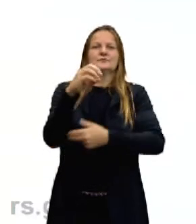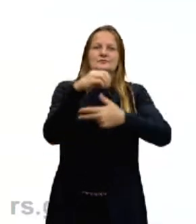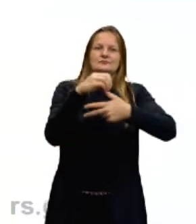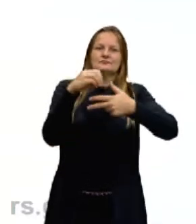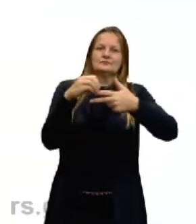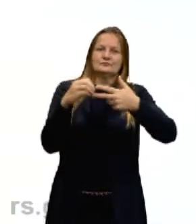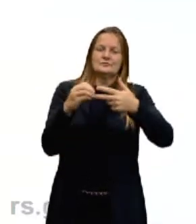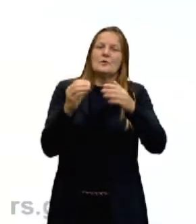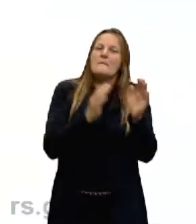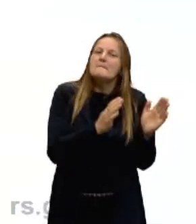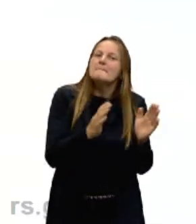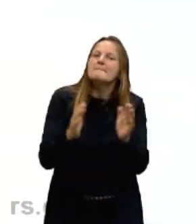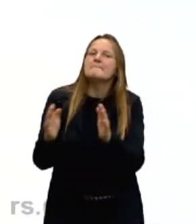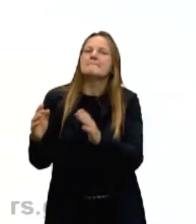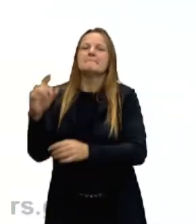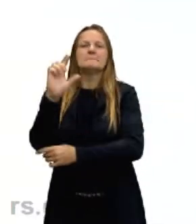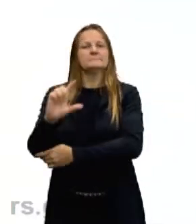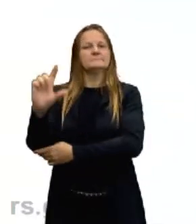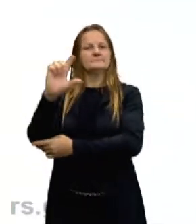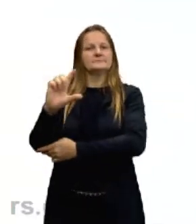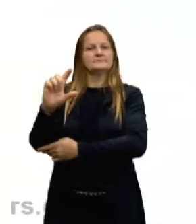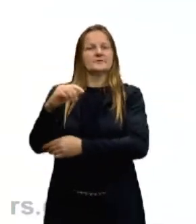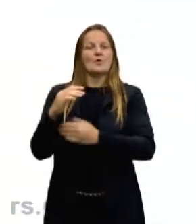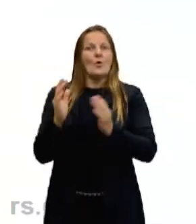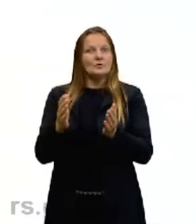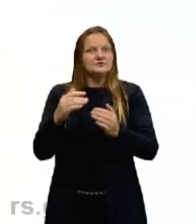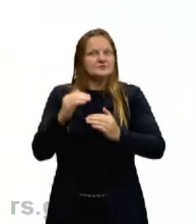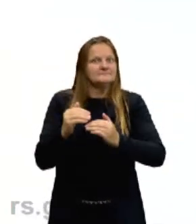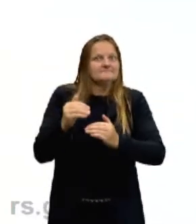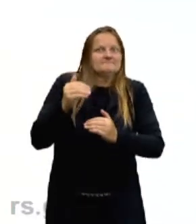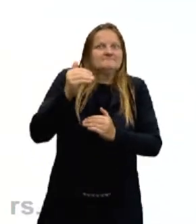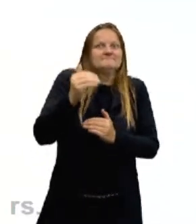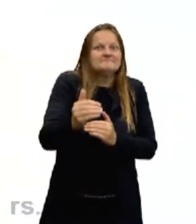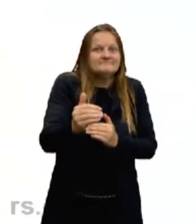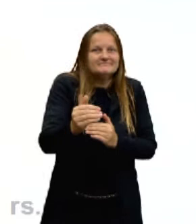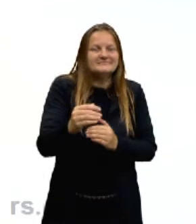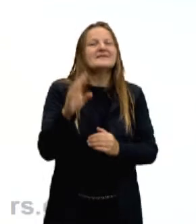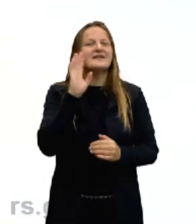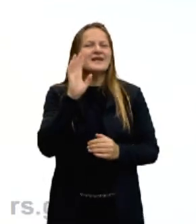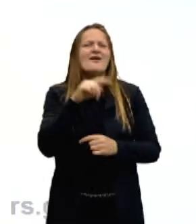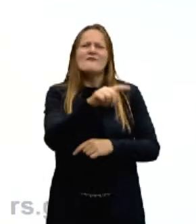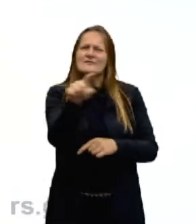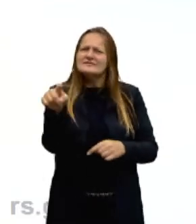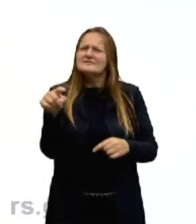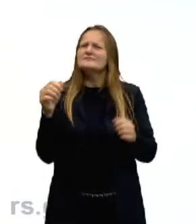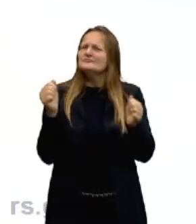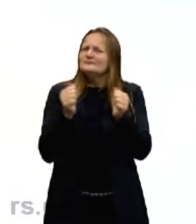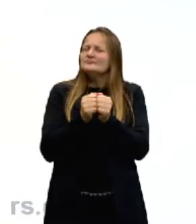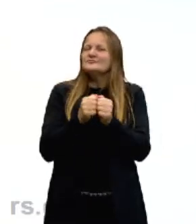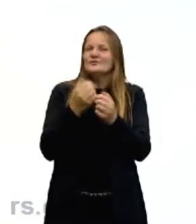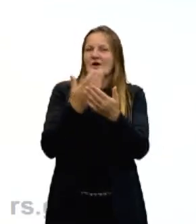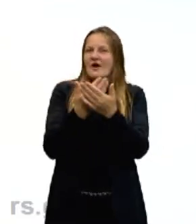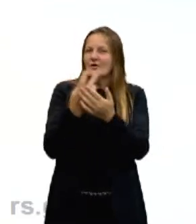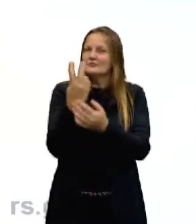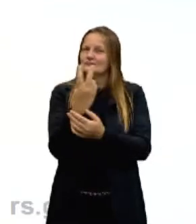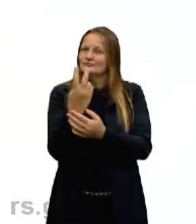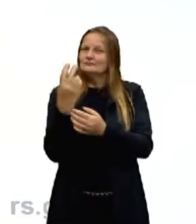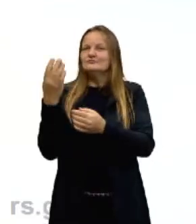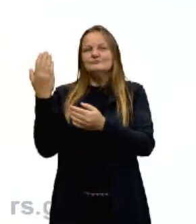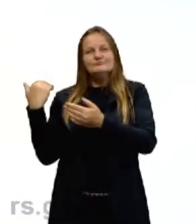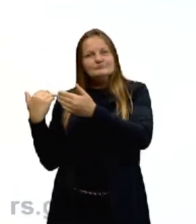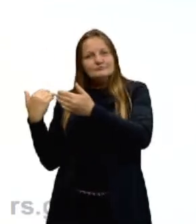literários só que a gente vai avançar hoje então é legal aí vocês acompanha essas duas aulas para gente